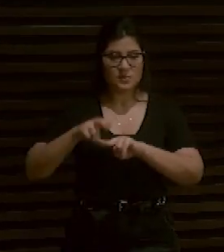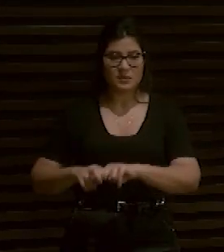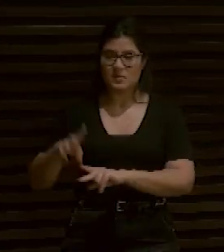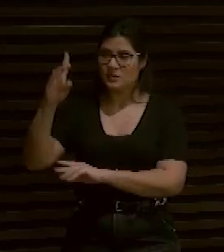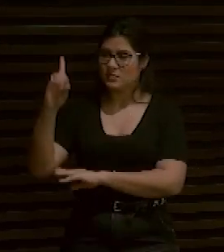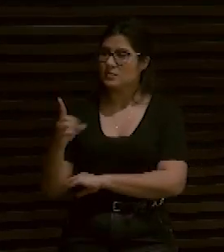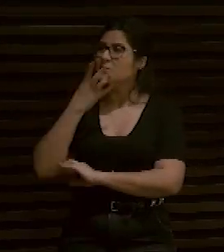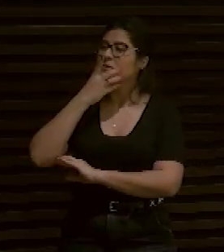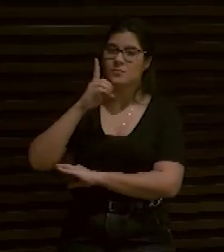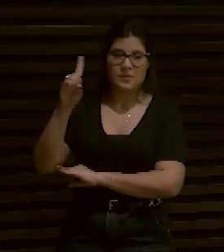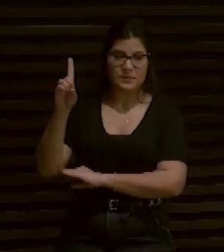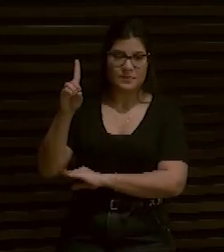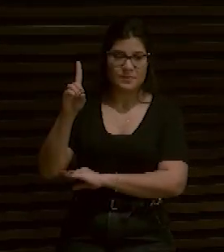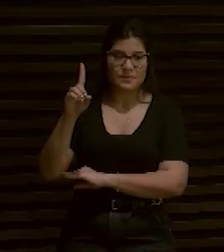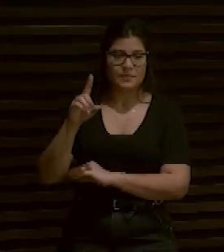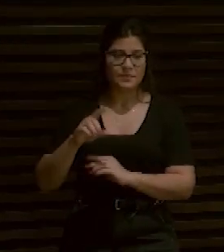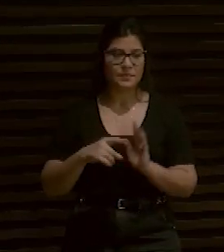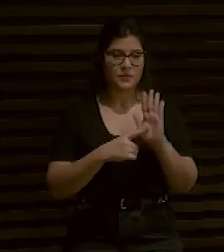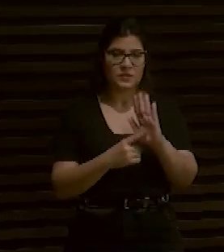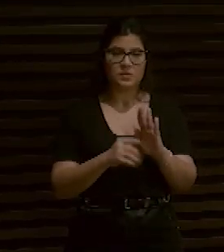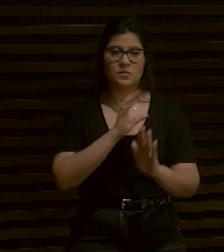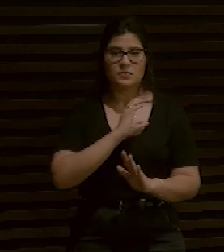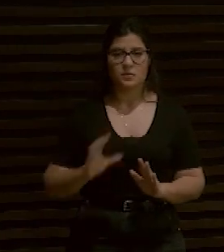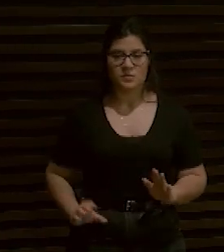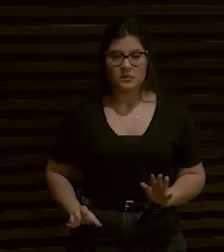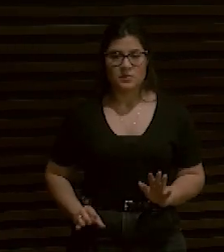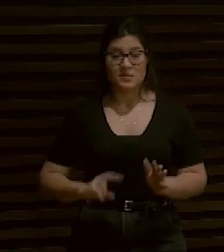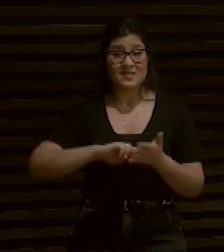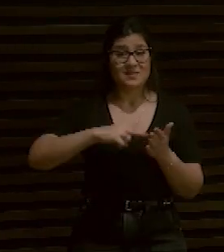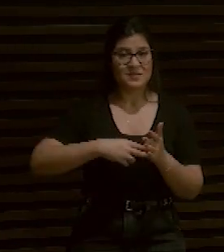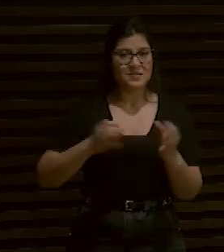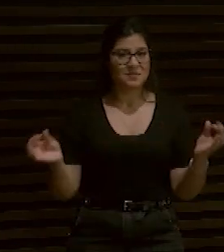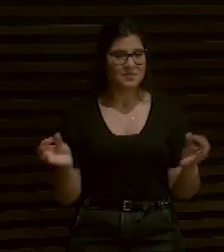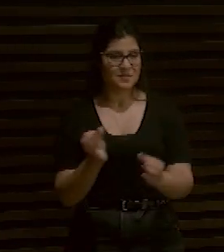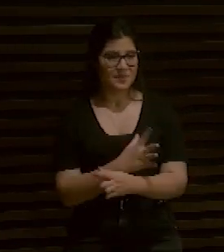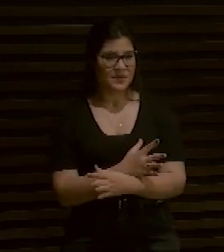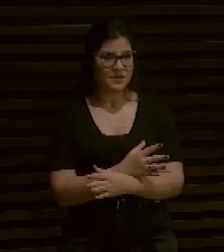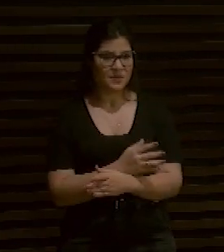Pai. A figura de Cristo assentado significa que ele concluiu o que ele precisava fazer.